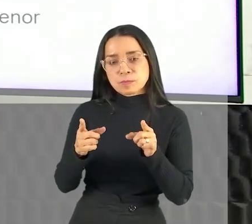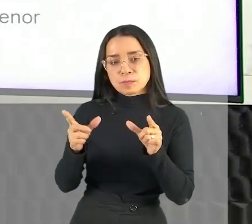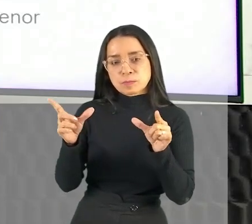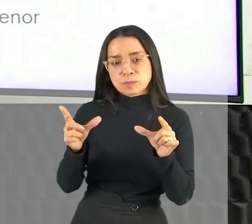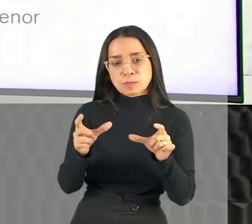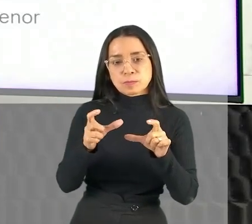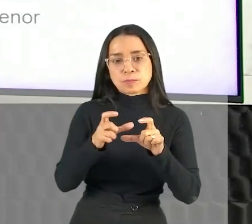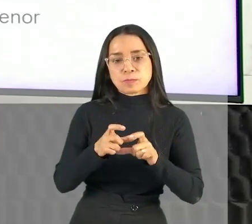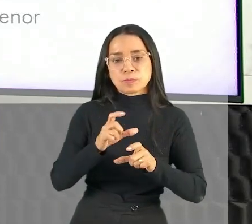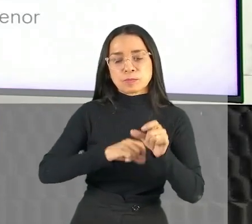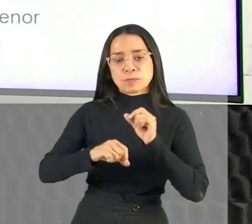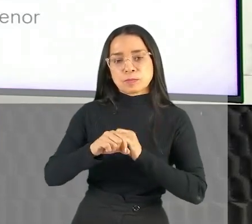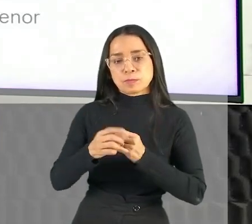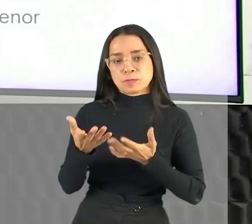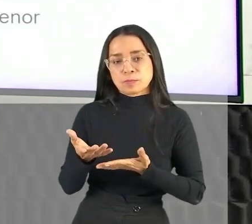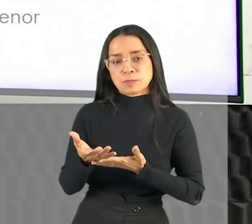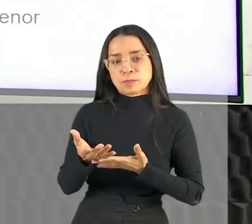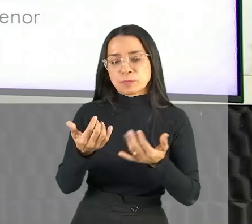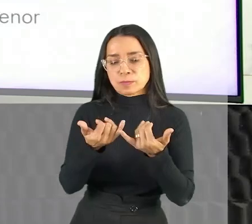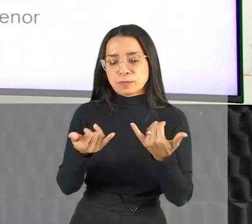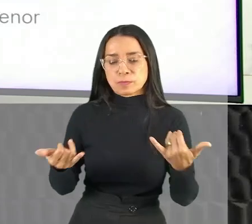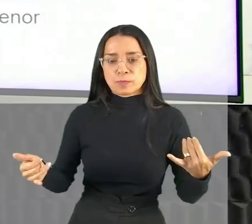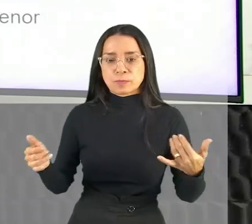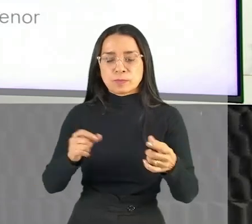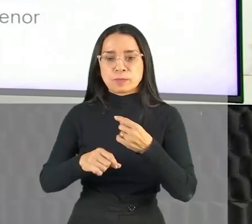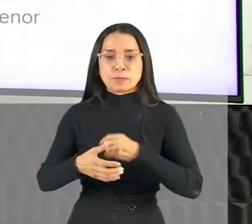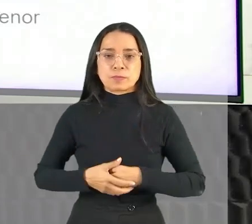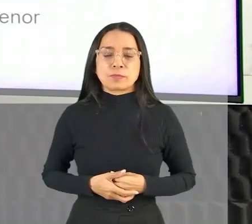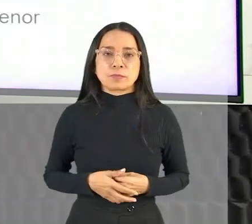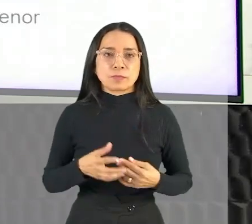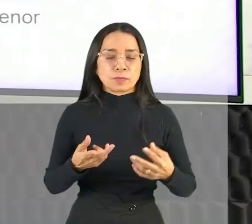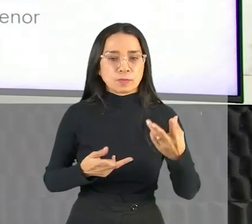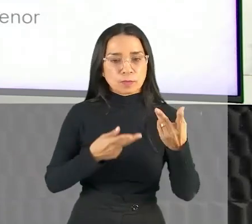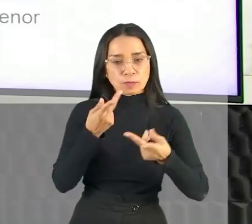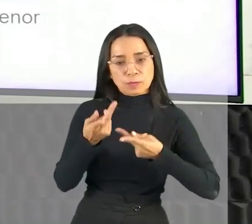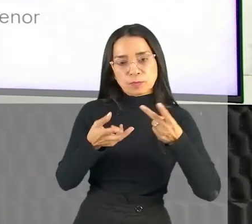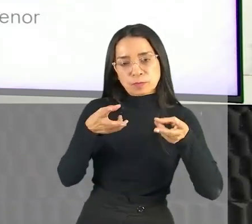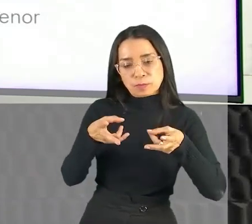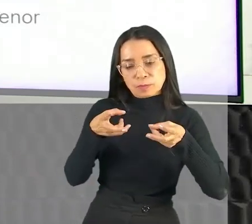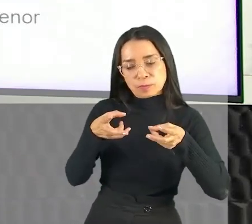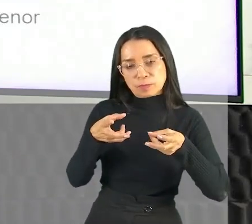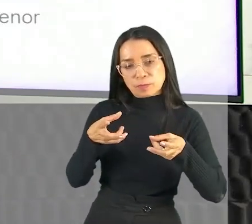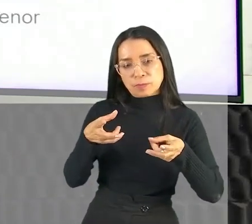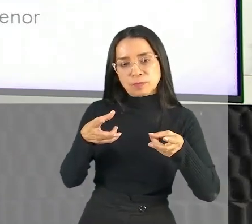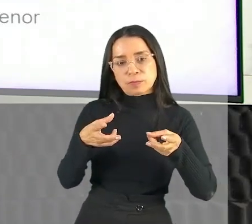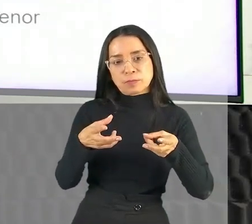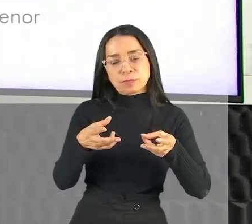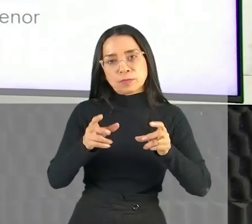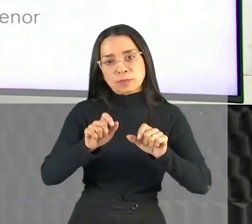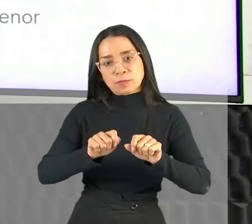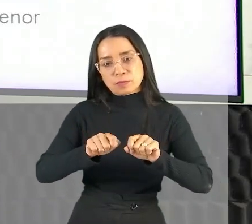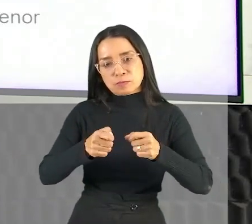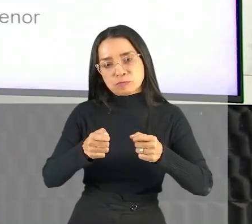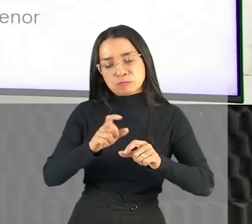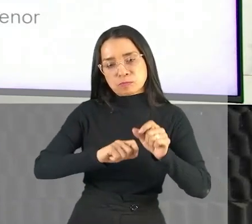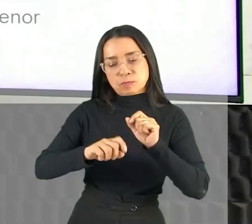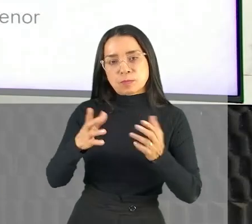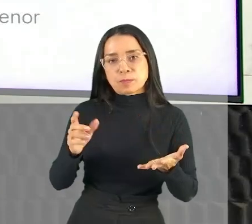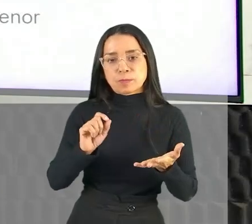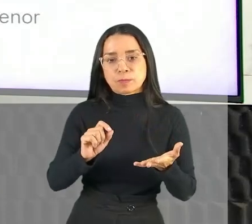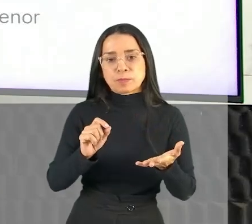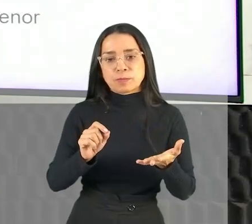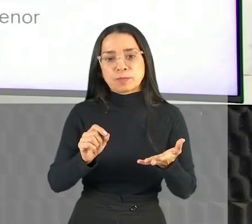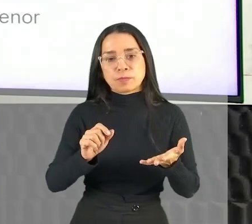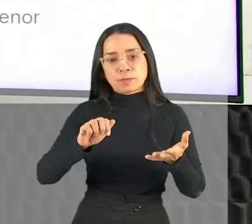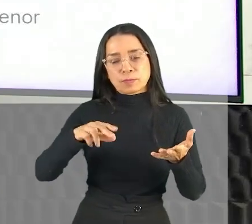pelos seres com menor rendimento energético. Quando eu falo de catabolizado, gente, eu estou falando de quebra, tá? Quando eu